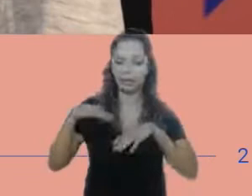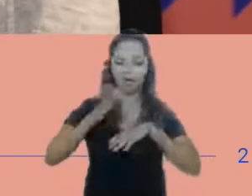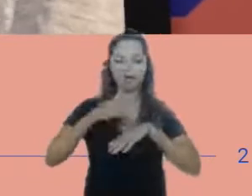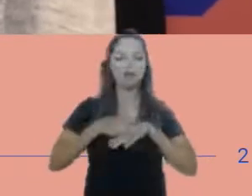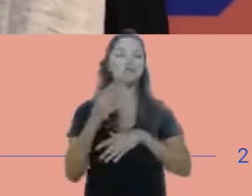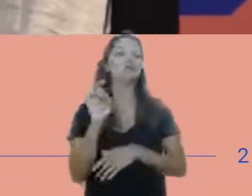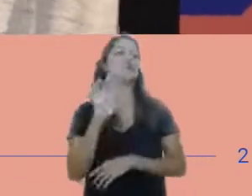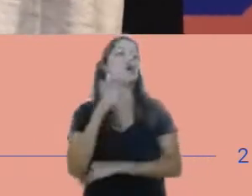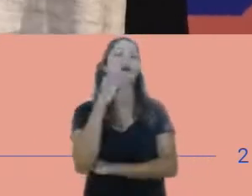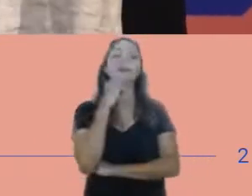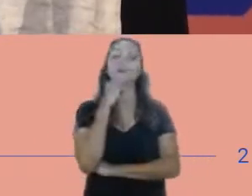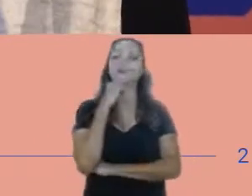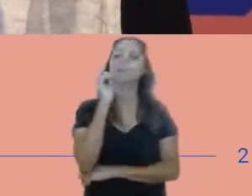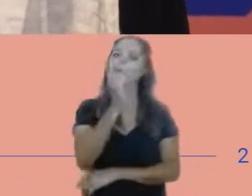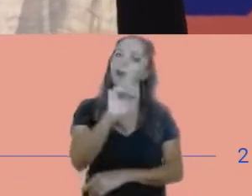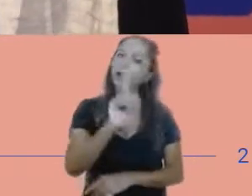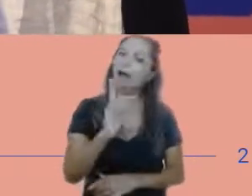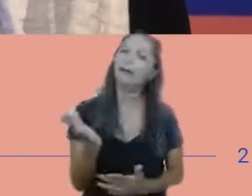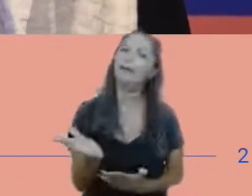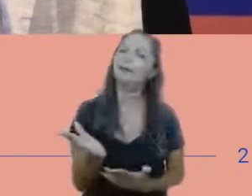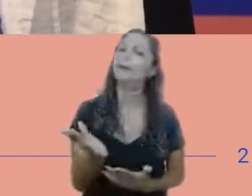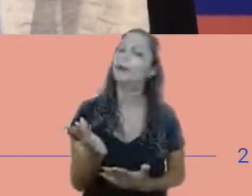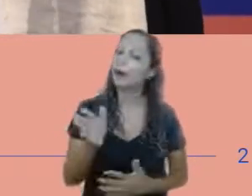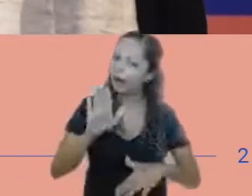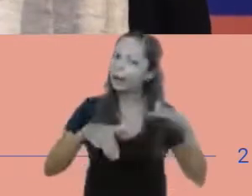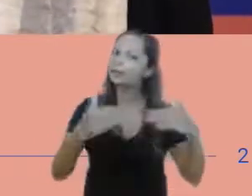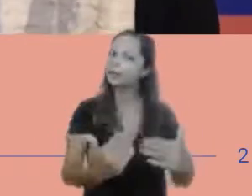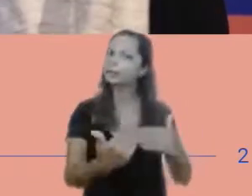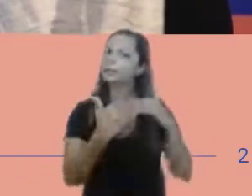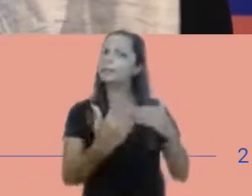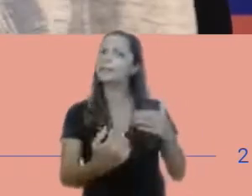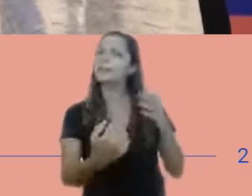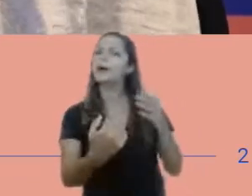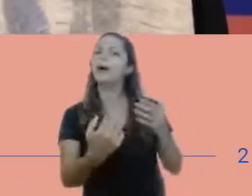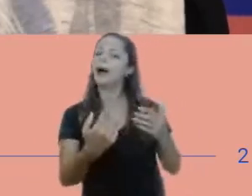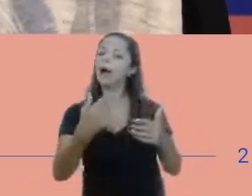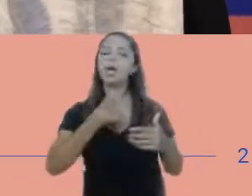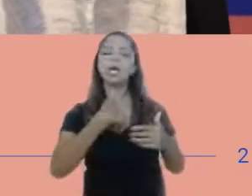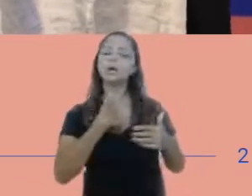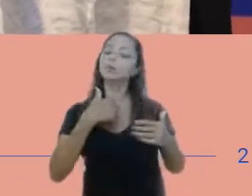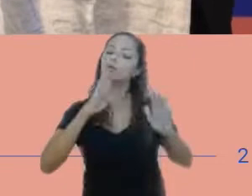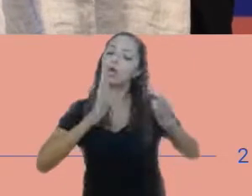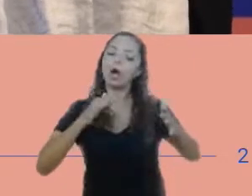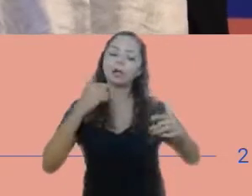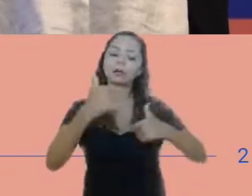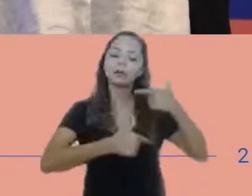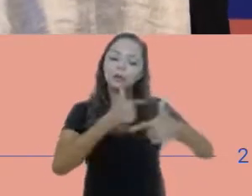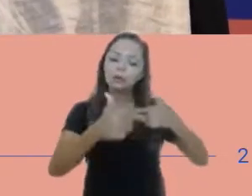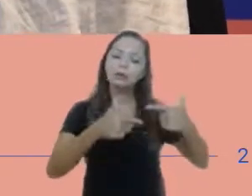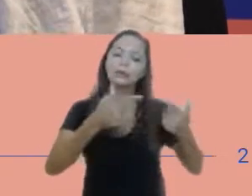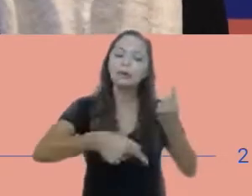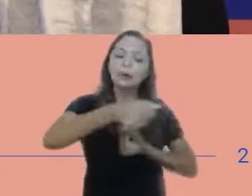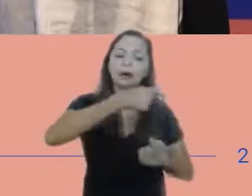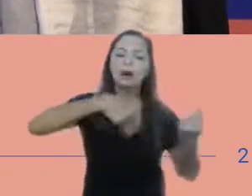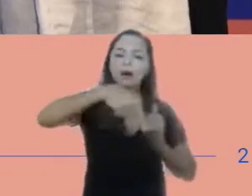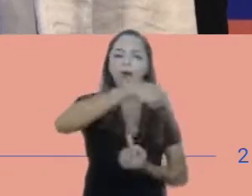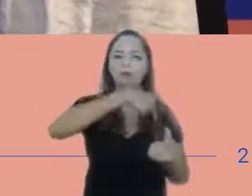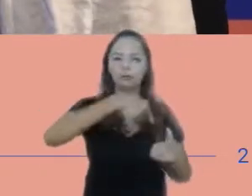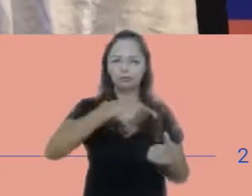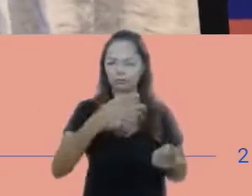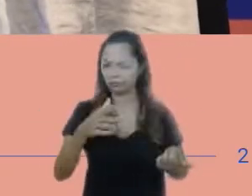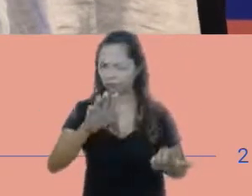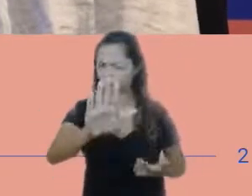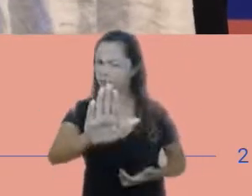empresas falam para mim eu tô fazendo economia circular eu logo pergunto com quem porque você não vai fazer sozinha você não vai mudar a sua